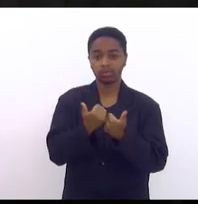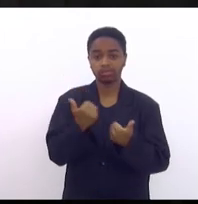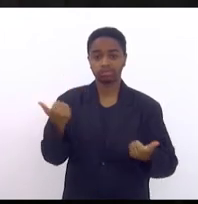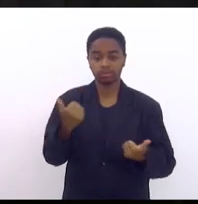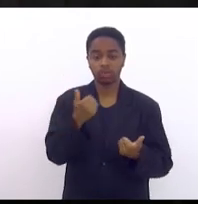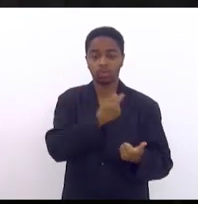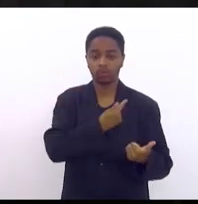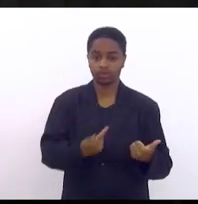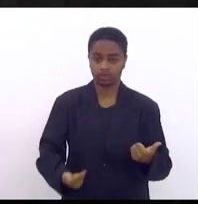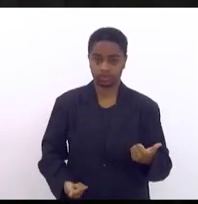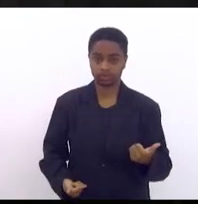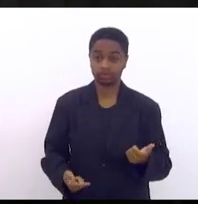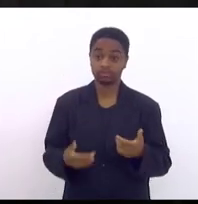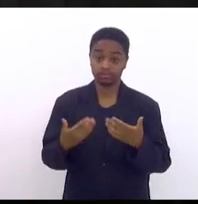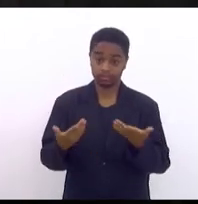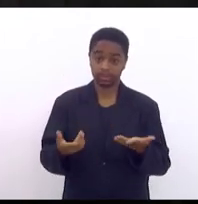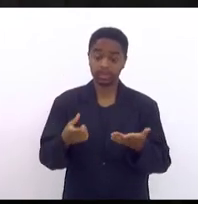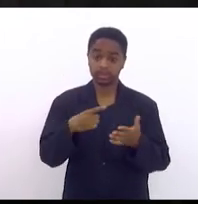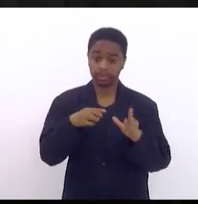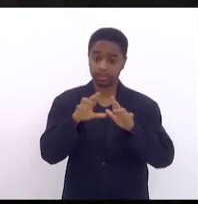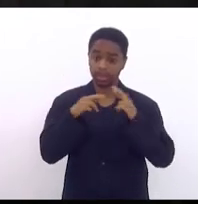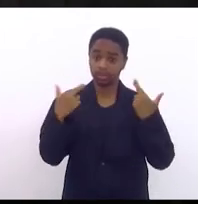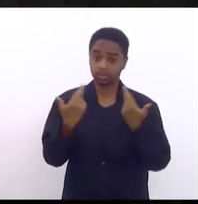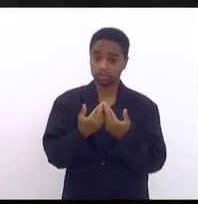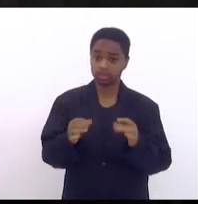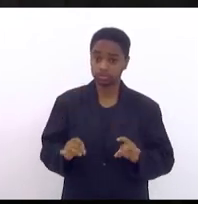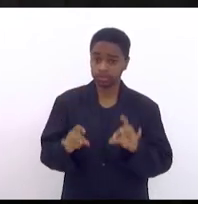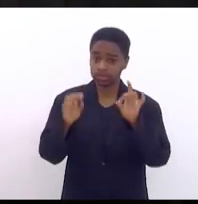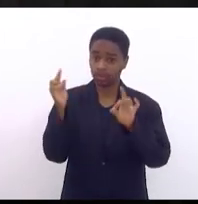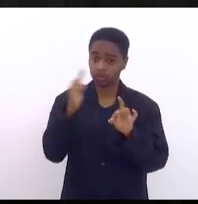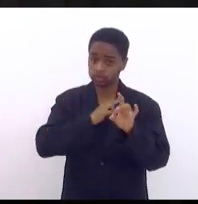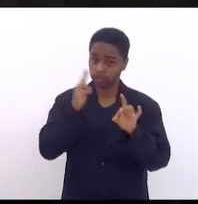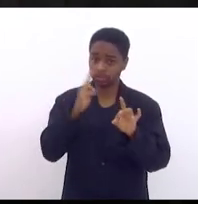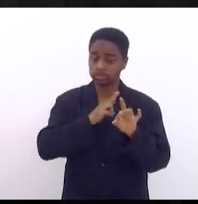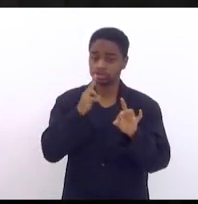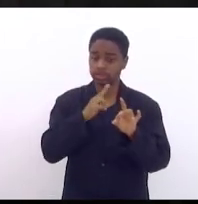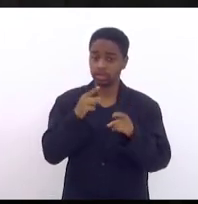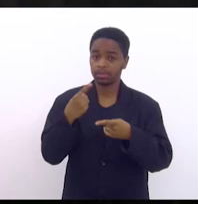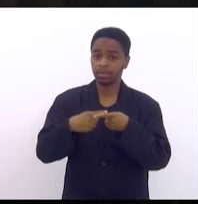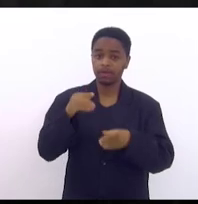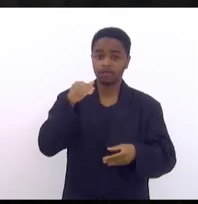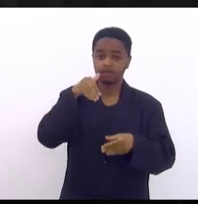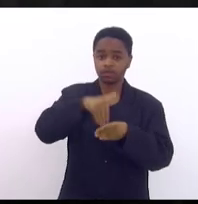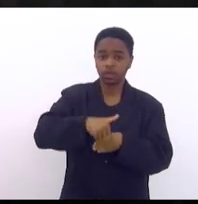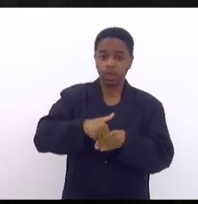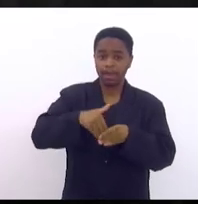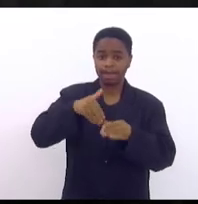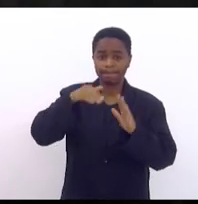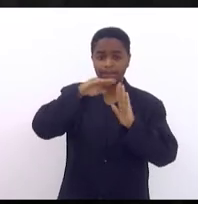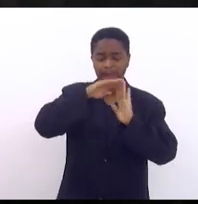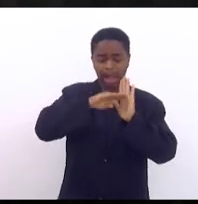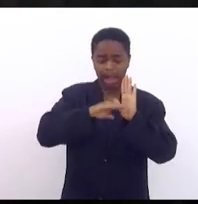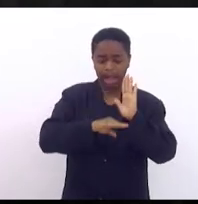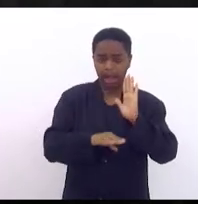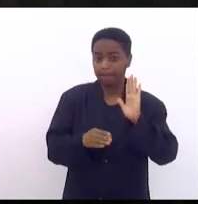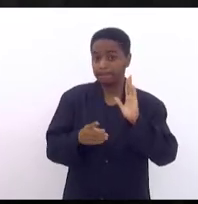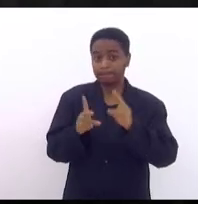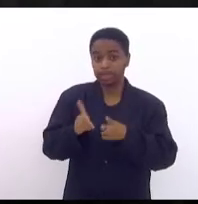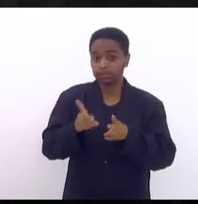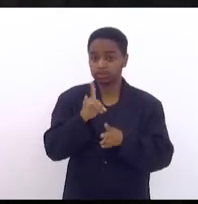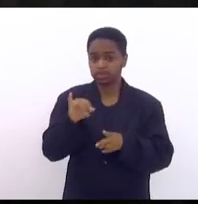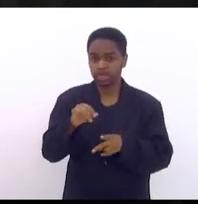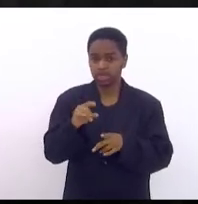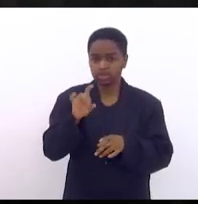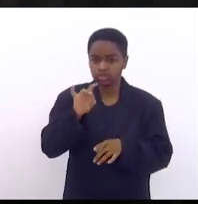vice-governador. Foi sessão extraordinária, em regime de urgência. Votou tudo num dia. E não era um artigo, não. Era